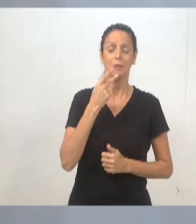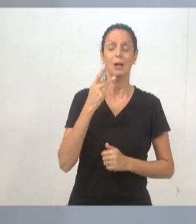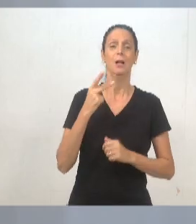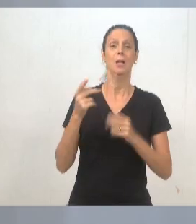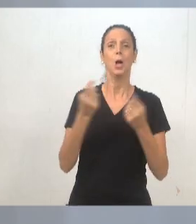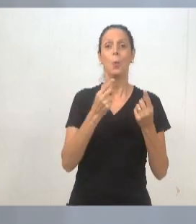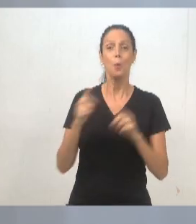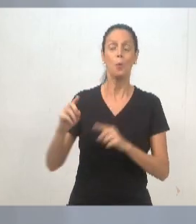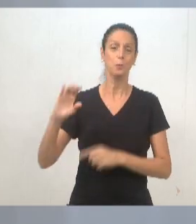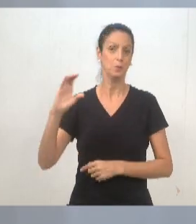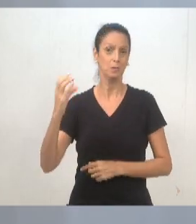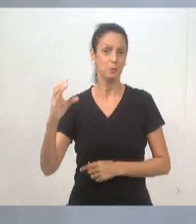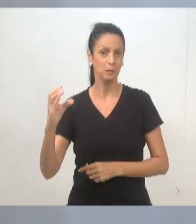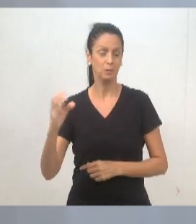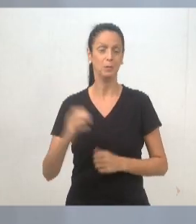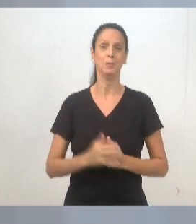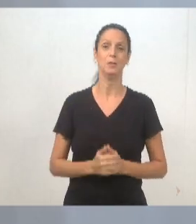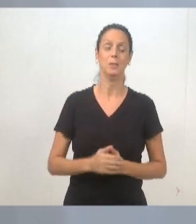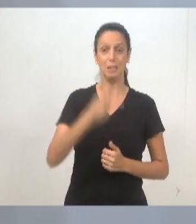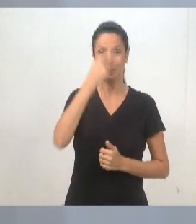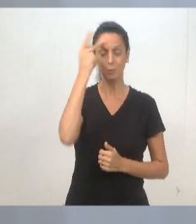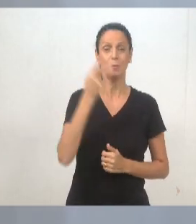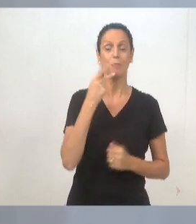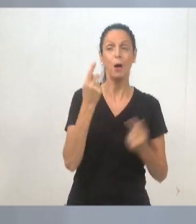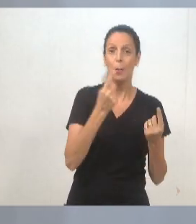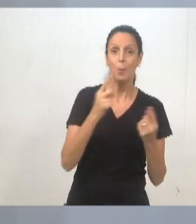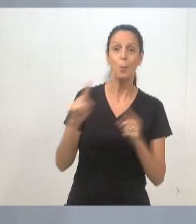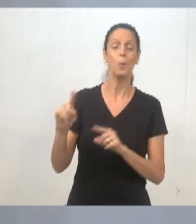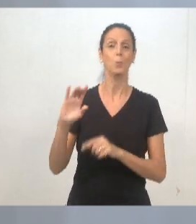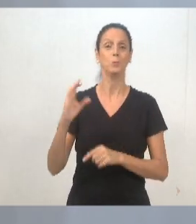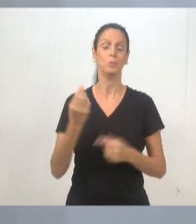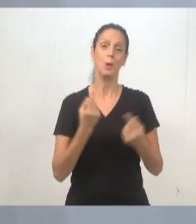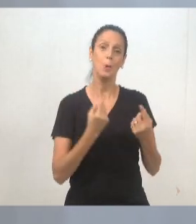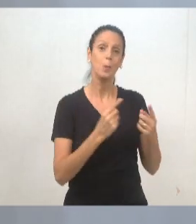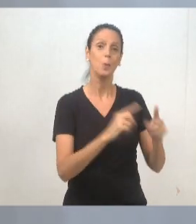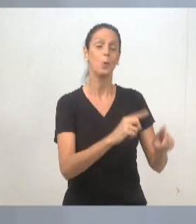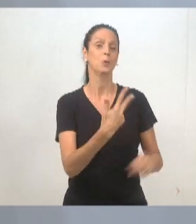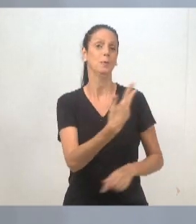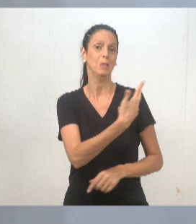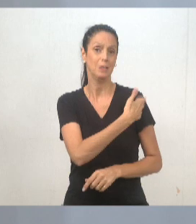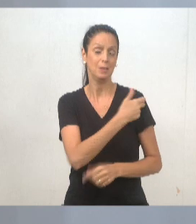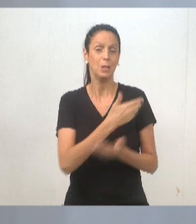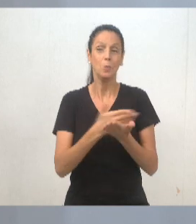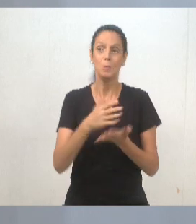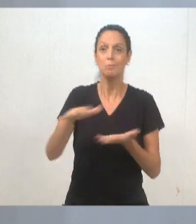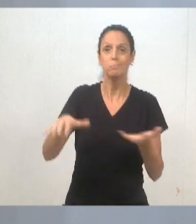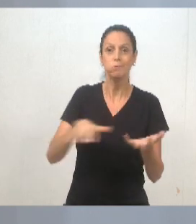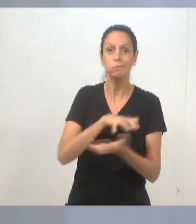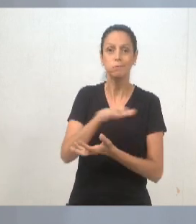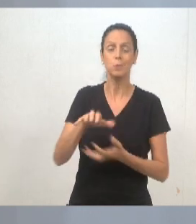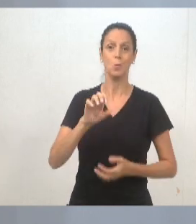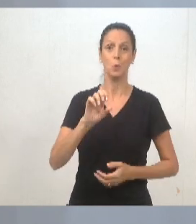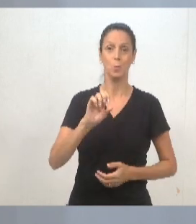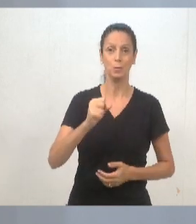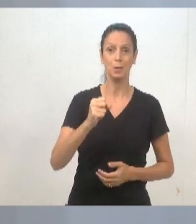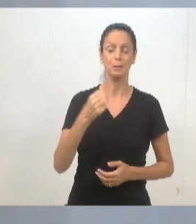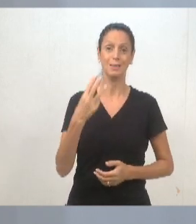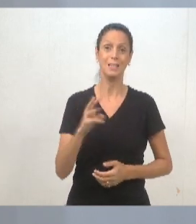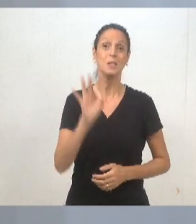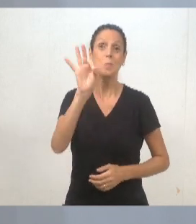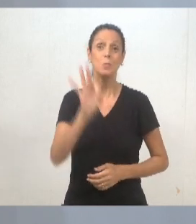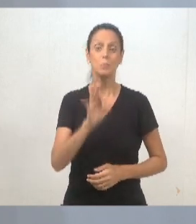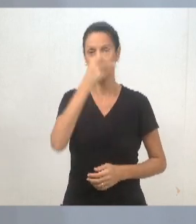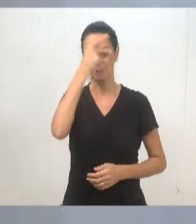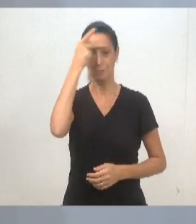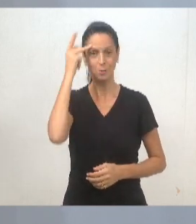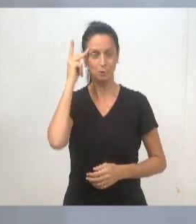esse ímpeto de falar contra a ciência, de falar contra a vacina, gerou um caos onde 83% do